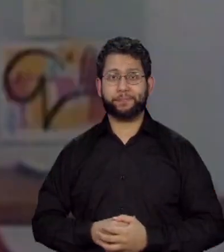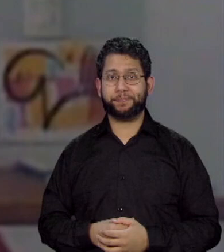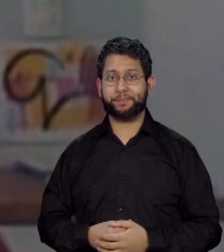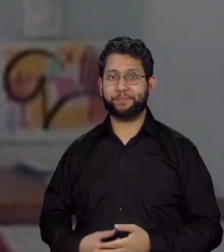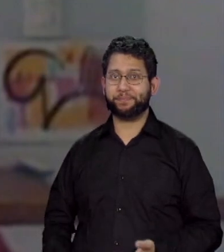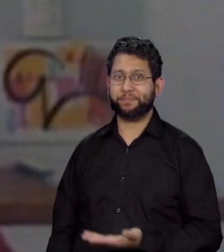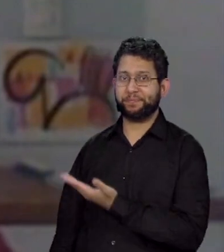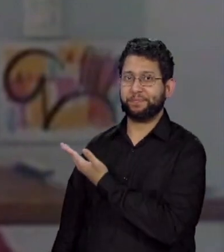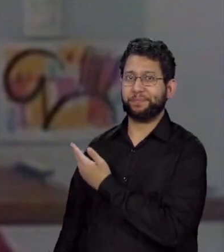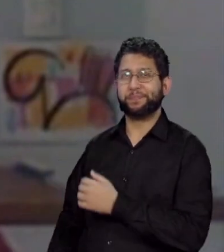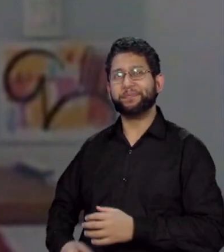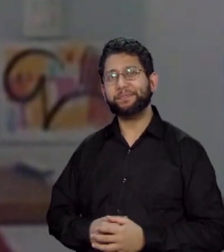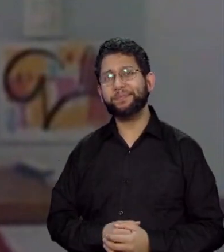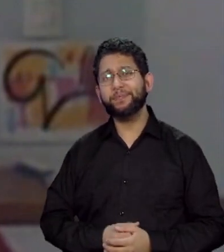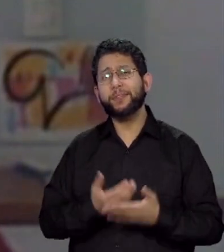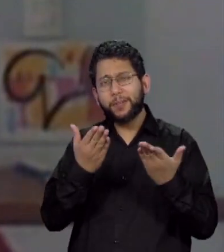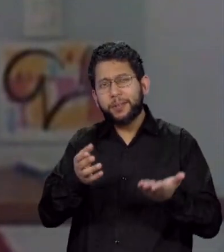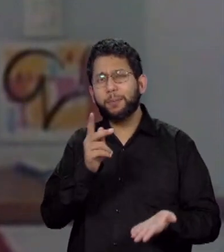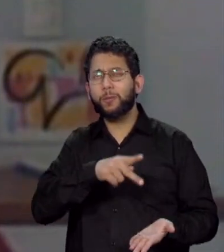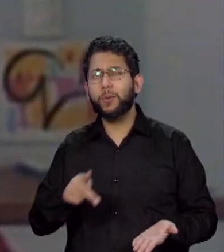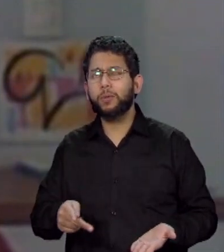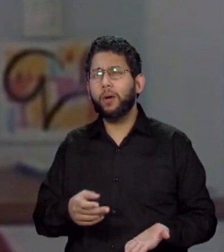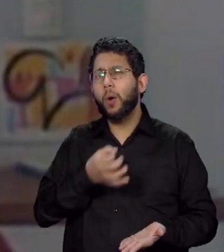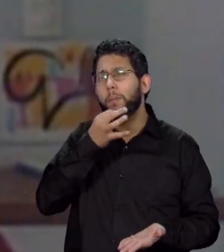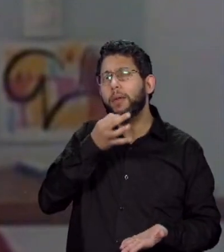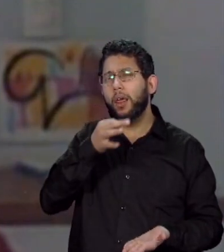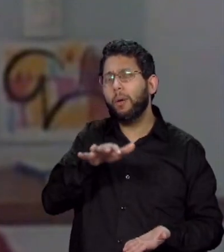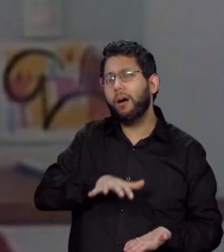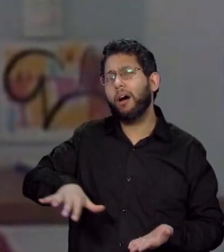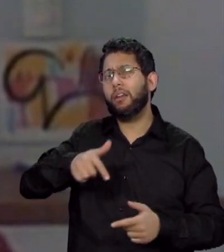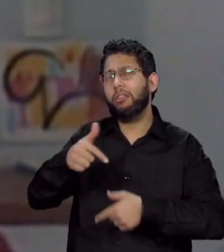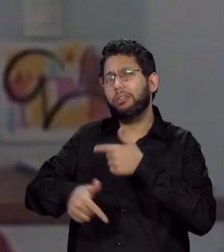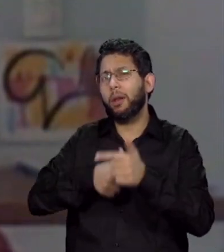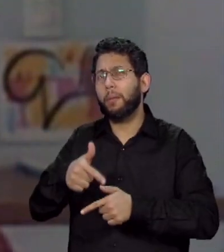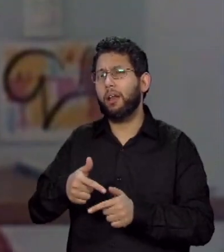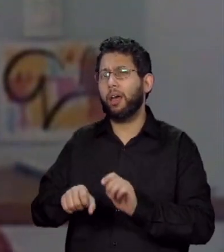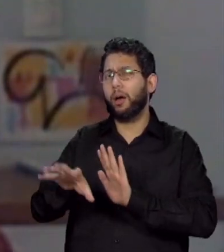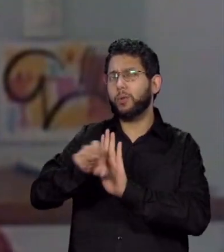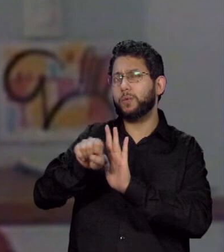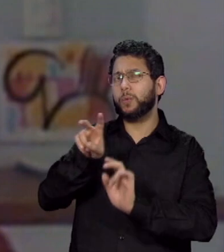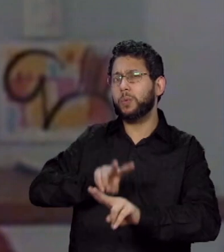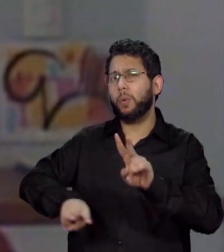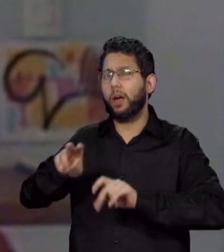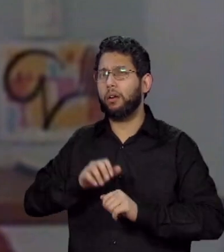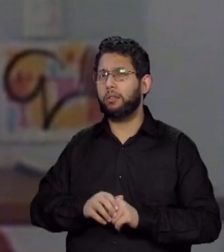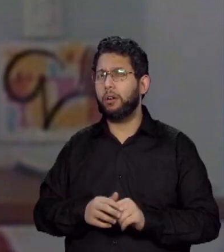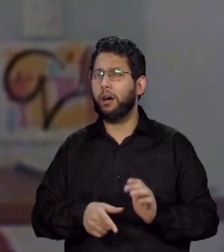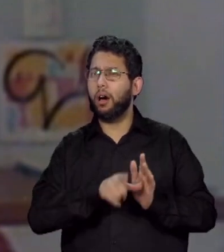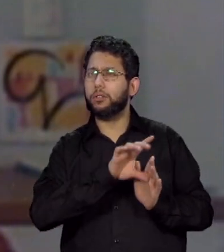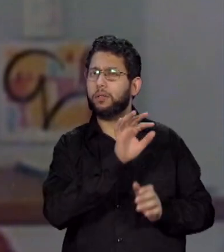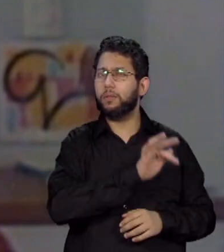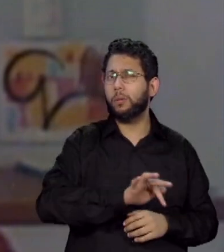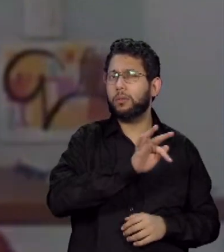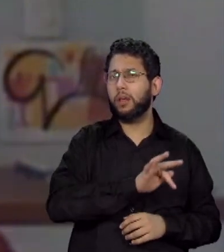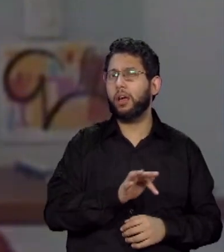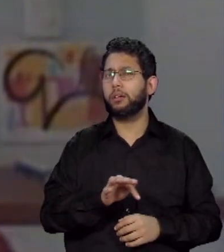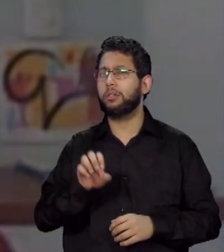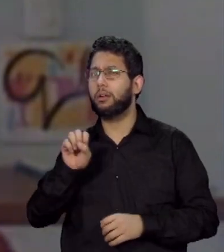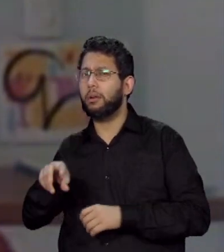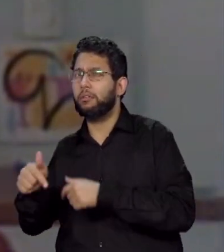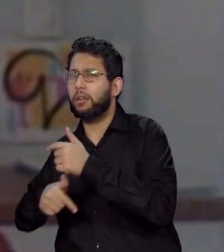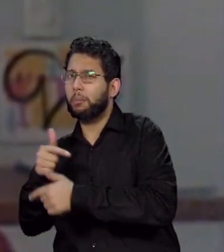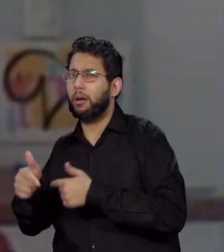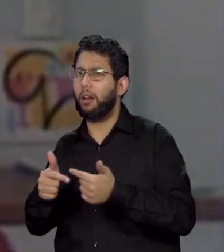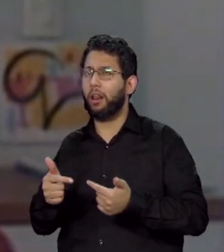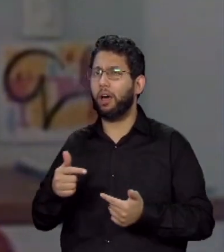imagem de Alessandra surge uma caixa de texto de fundo azul com uma pergunta feita por @Mari Maranho. Como professora e sobre sua visão para o mercado